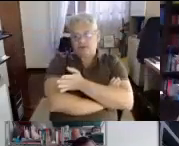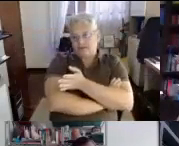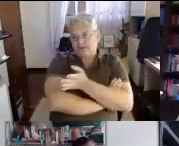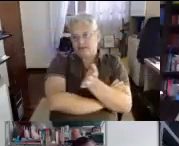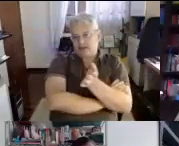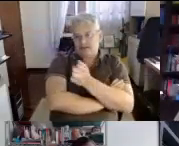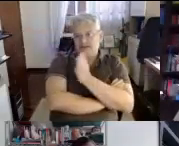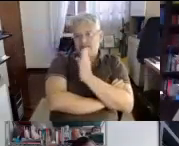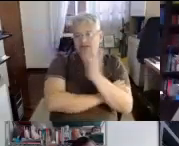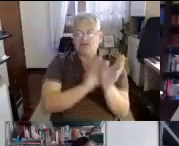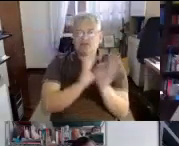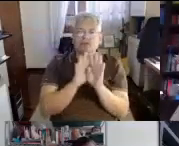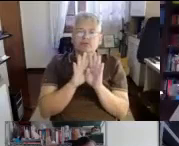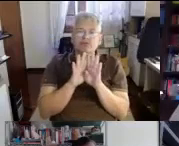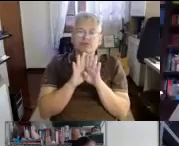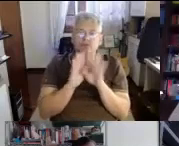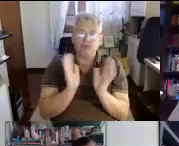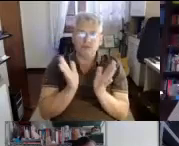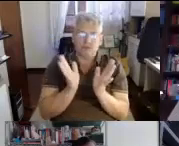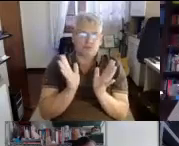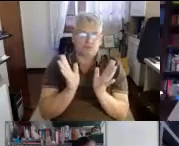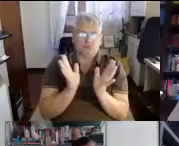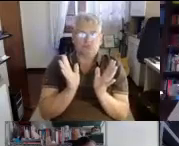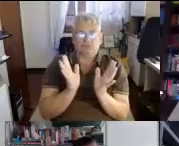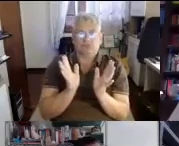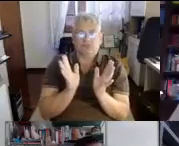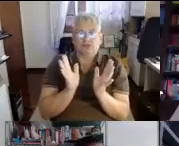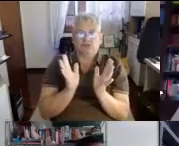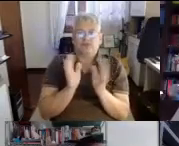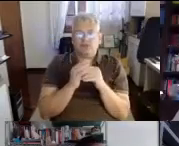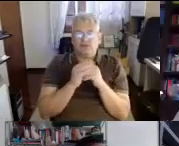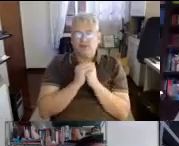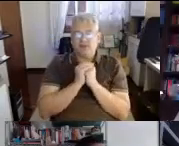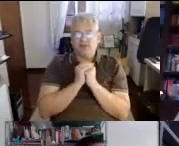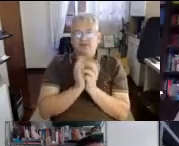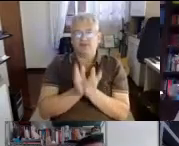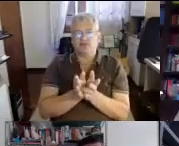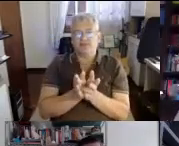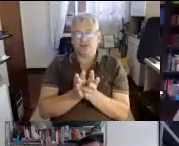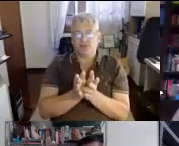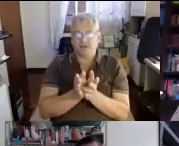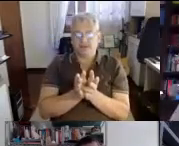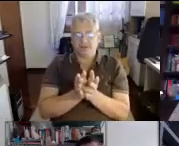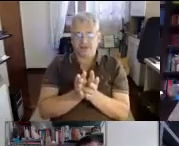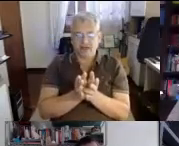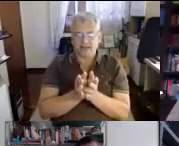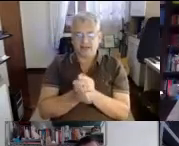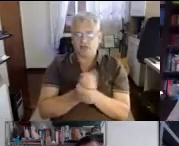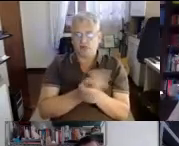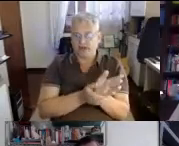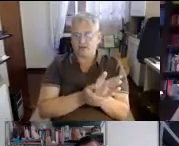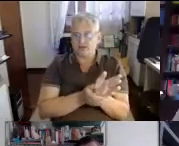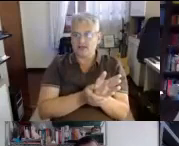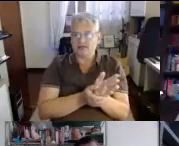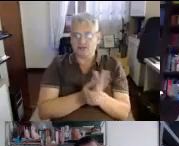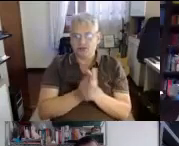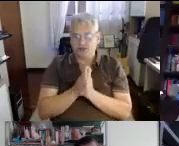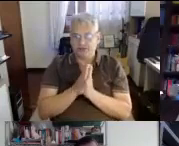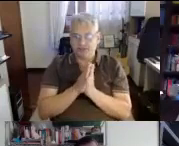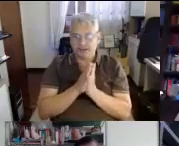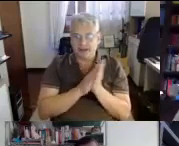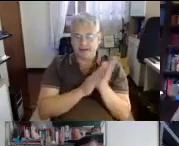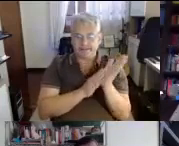uma besteira, mas se você estuda o edifício liso, você tem uma distribuição de pressões na fachada que já é usada hoje em